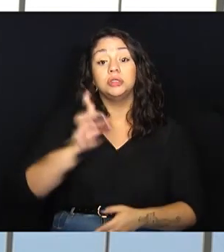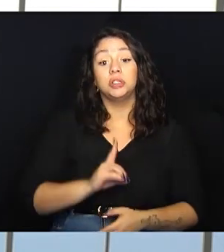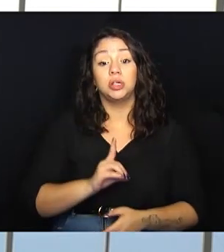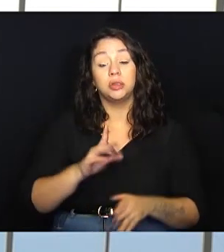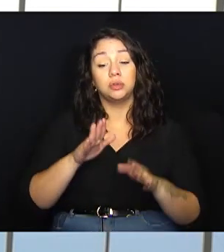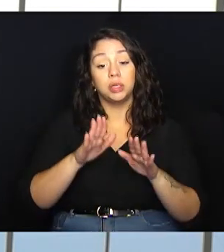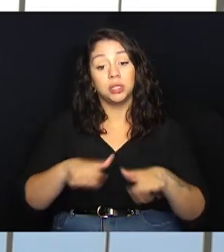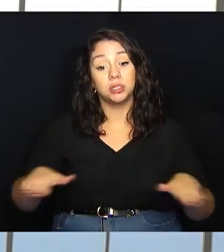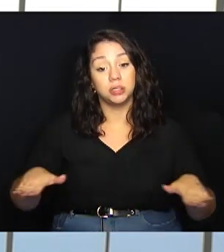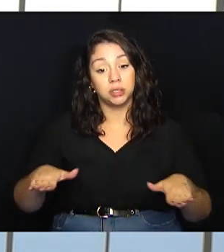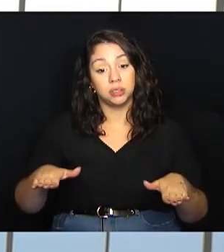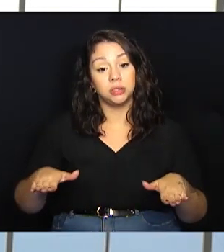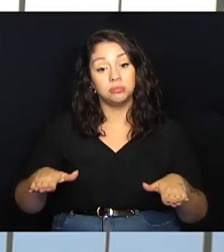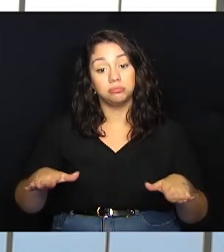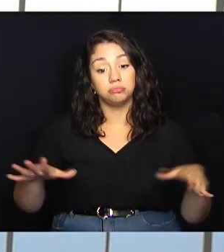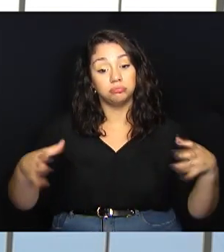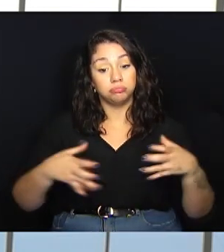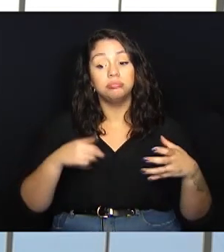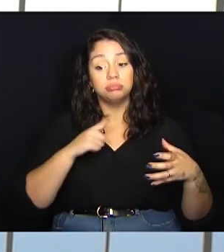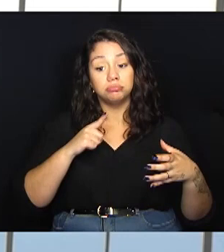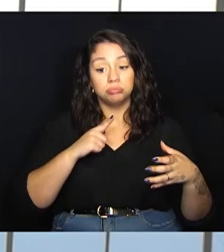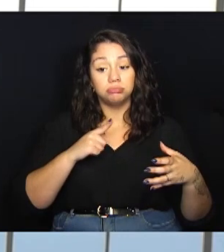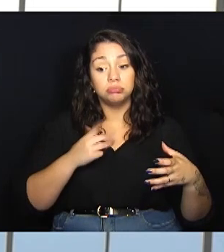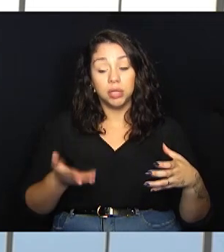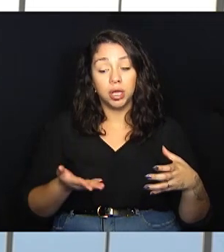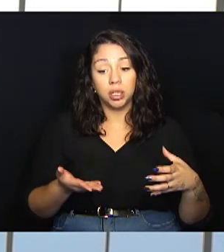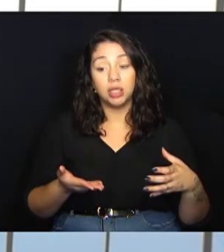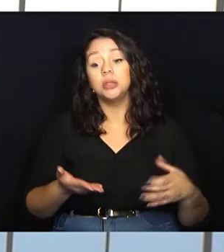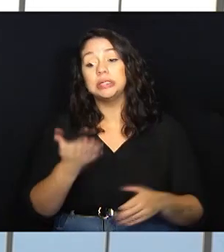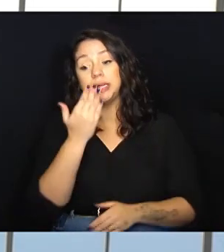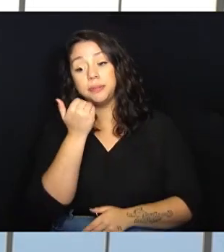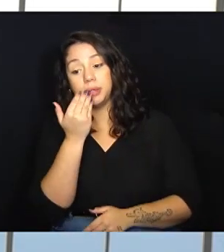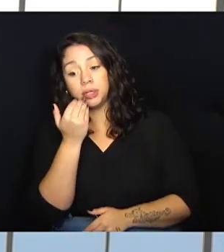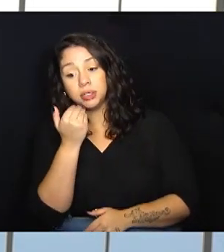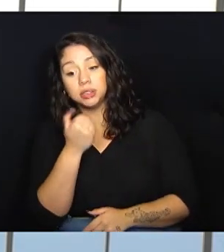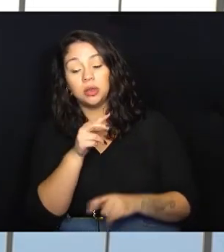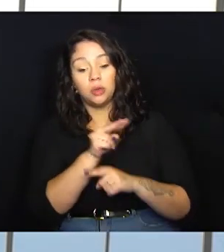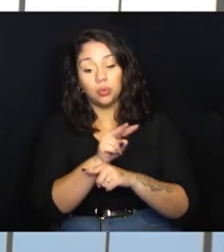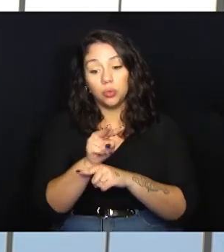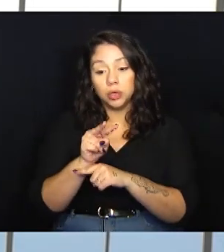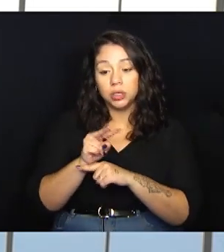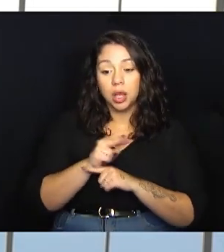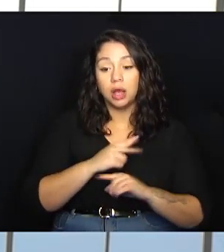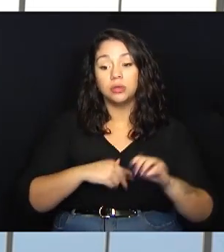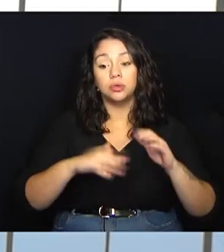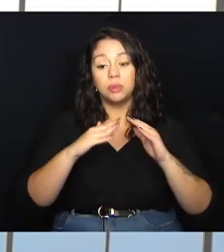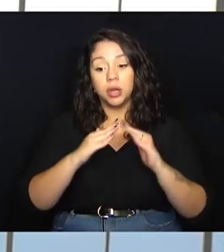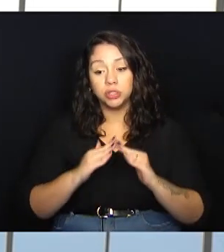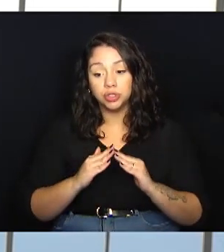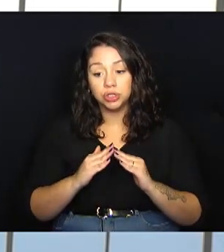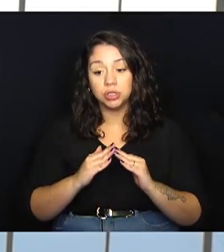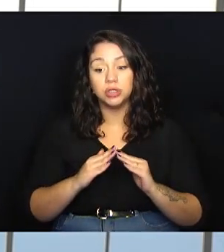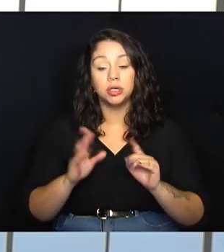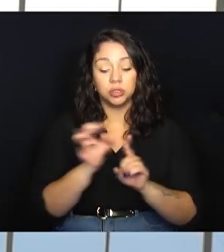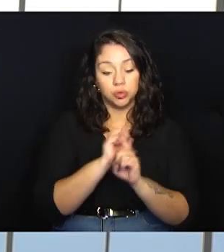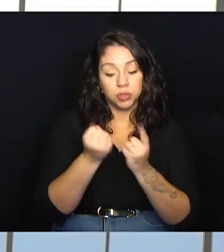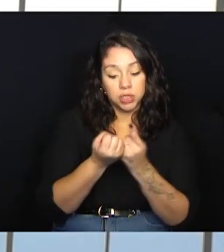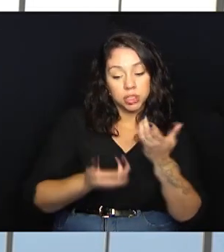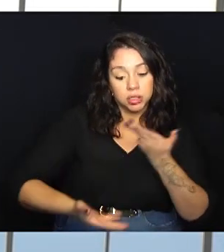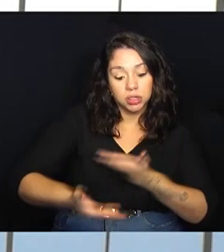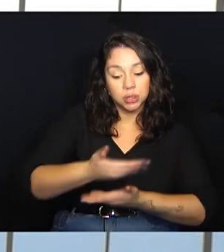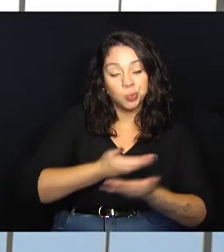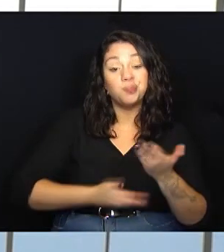as crianças têm, né, da alimentação, do cuidado, da moradia, da socialização, da